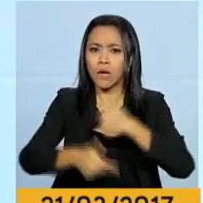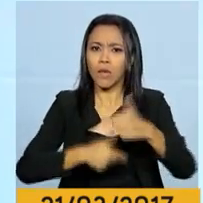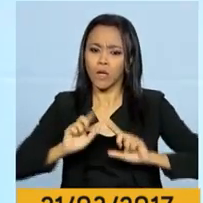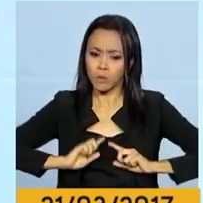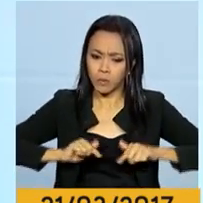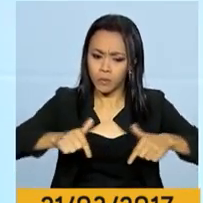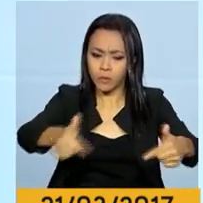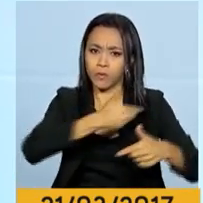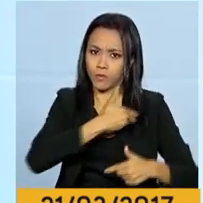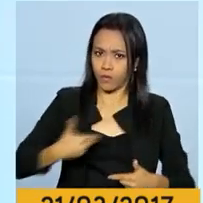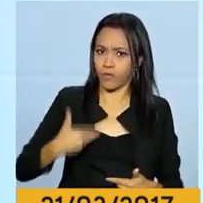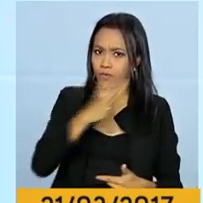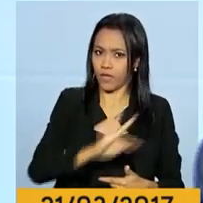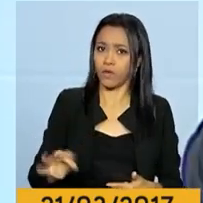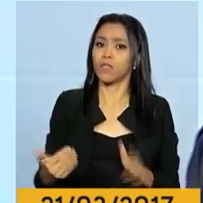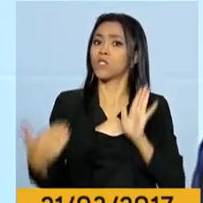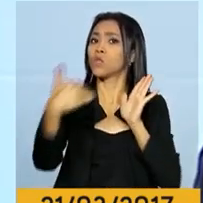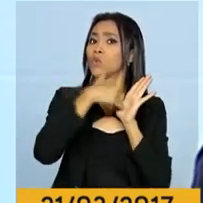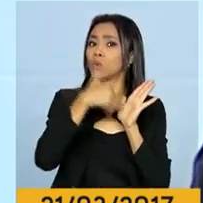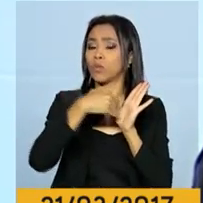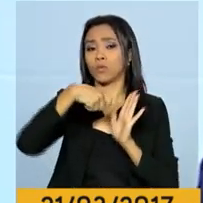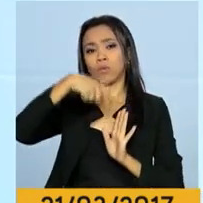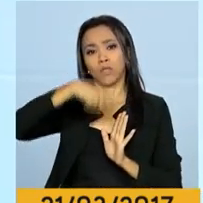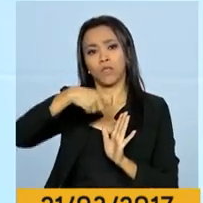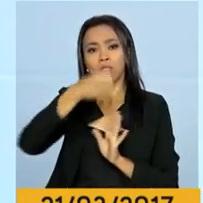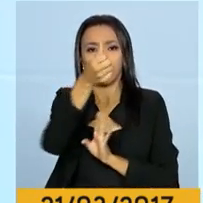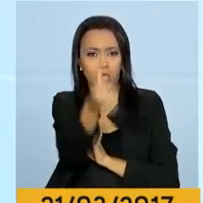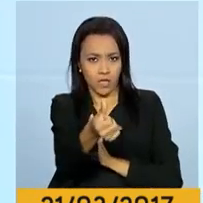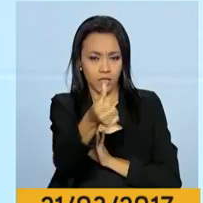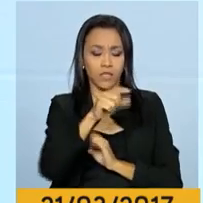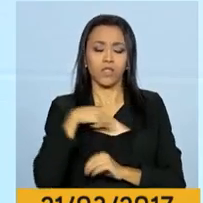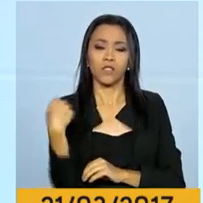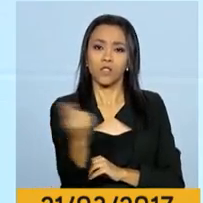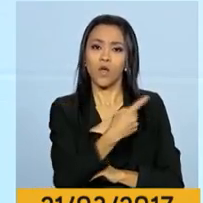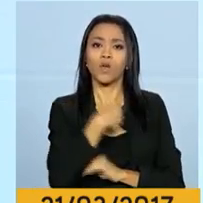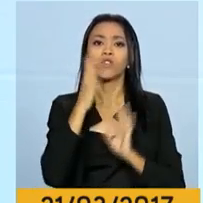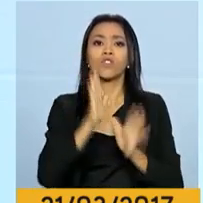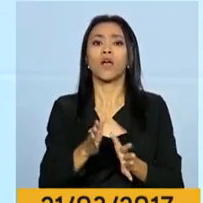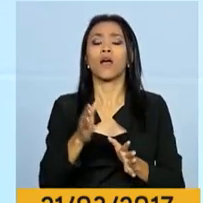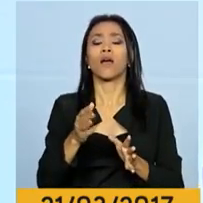Nesses últimos 6 meses, nós enviamos